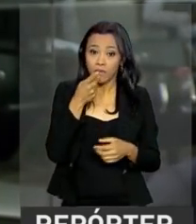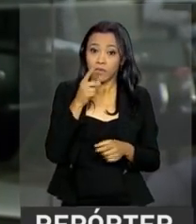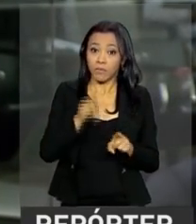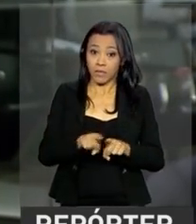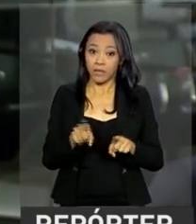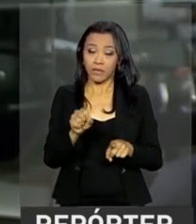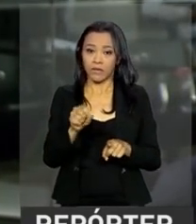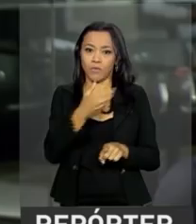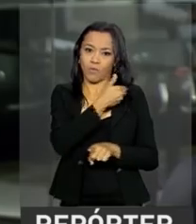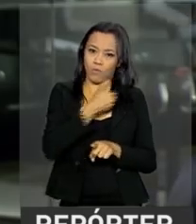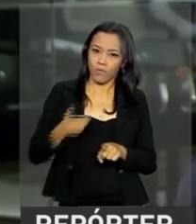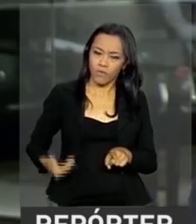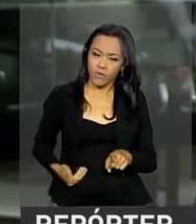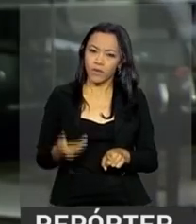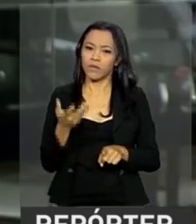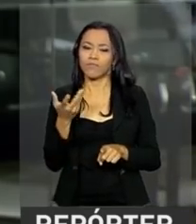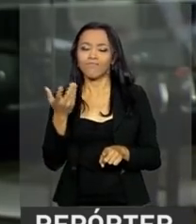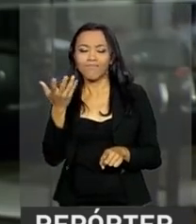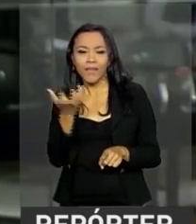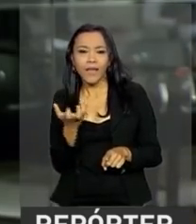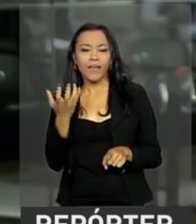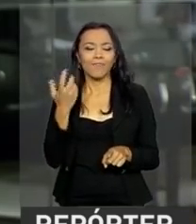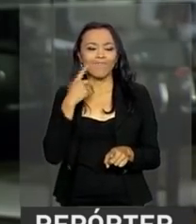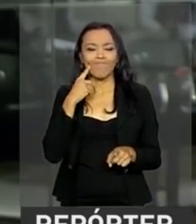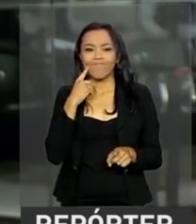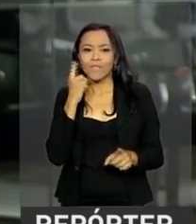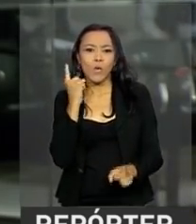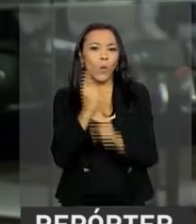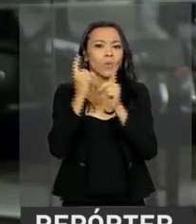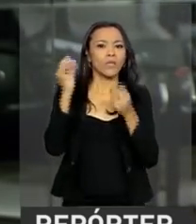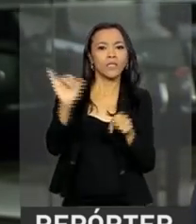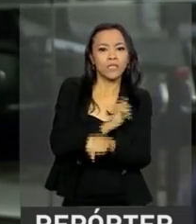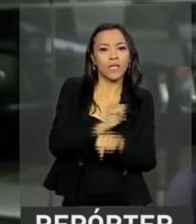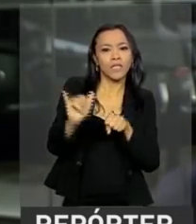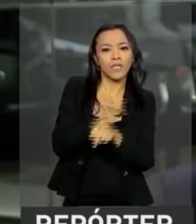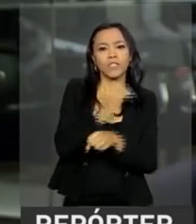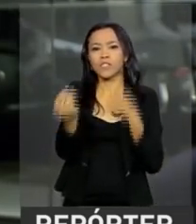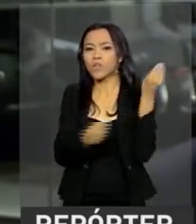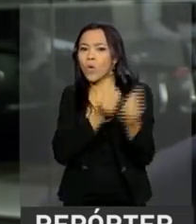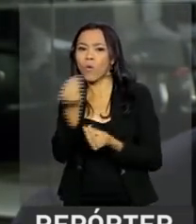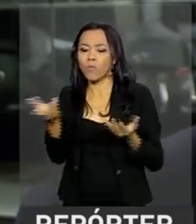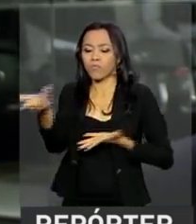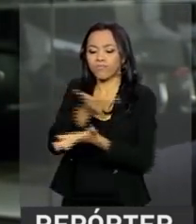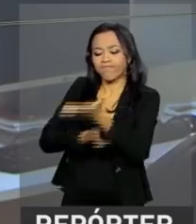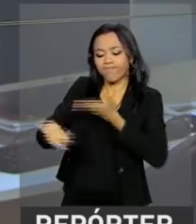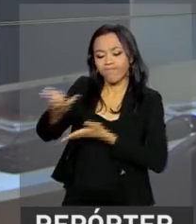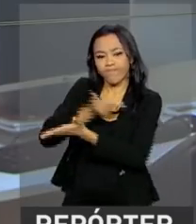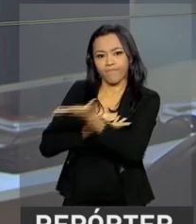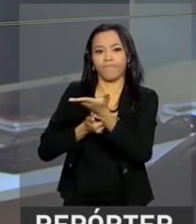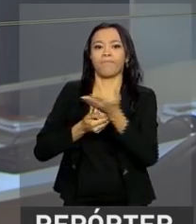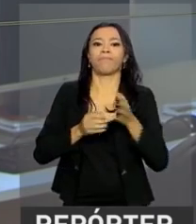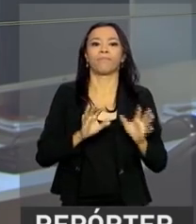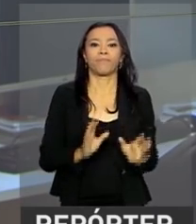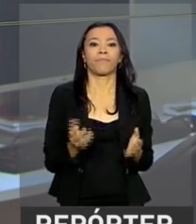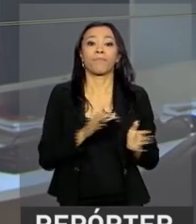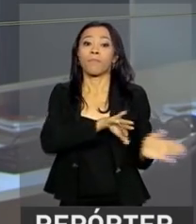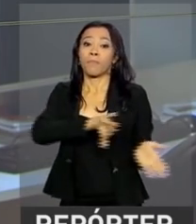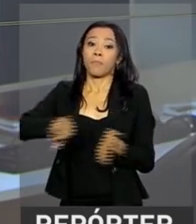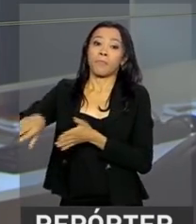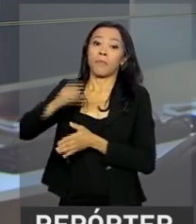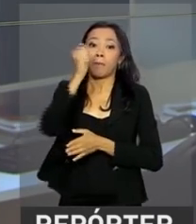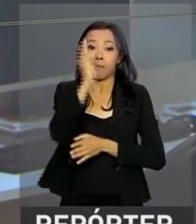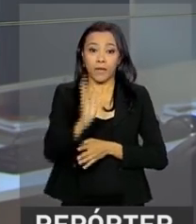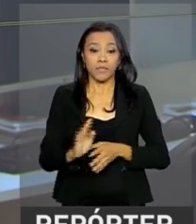governo de encontrar formas de restabelecer este ambiente de colaboração. Brasil e Japão